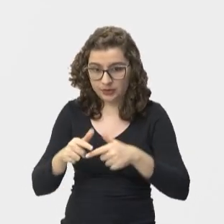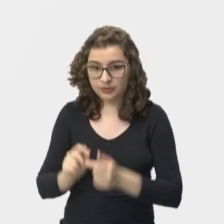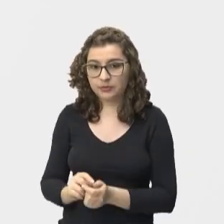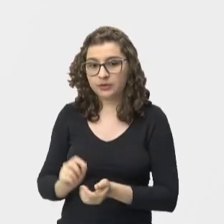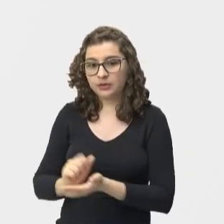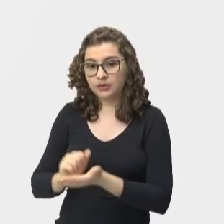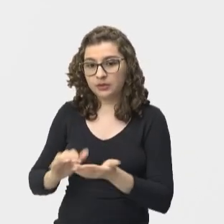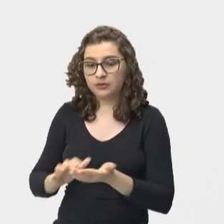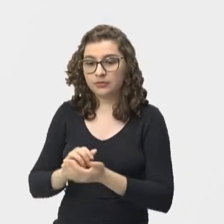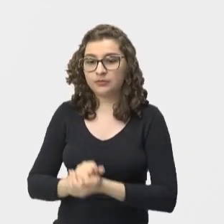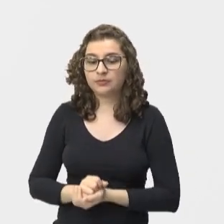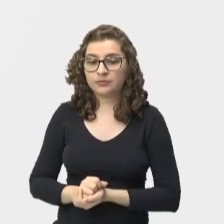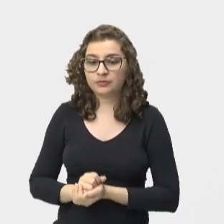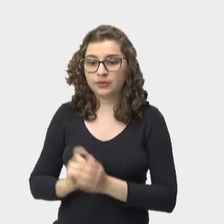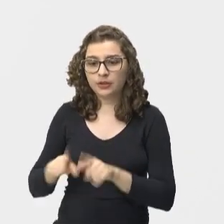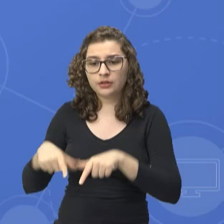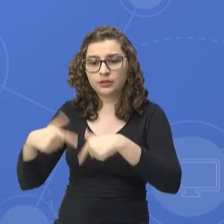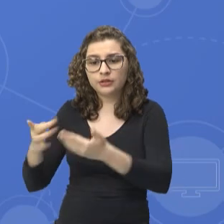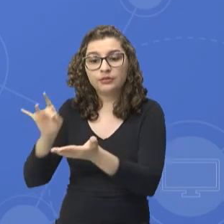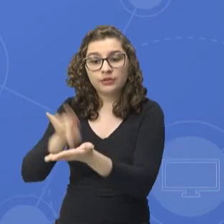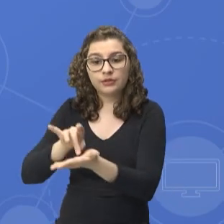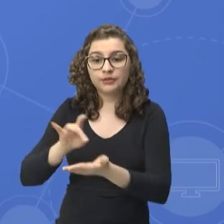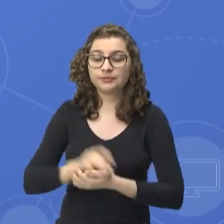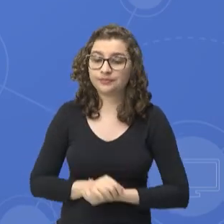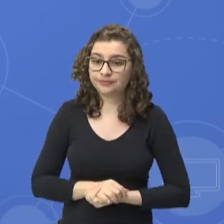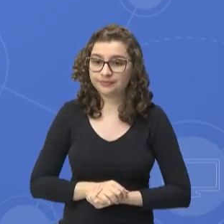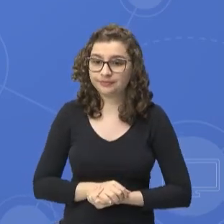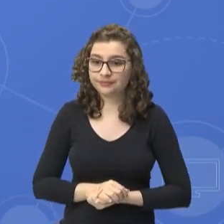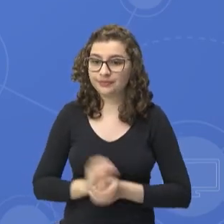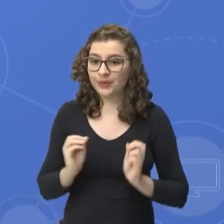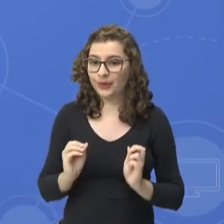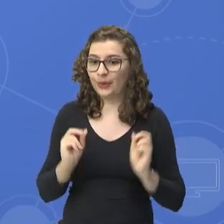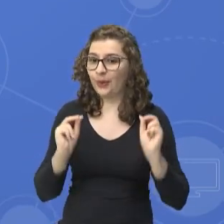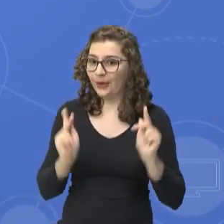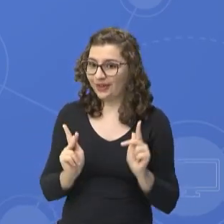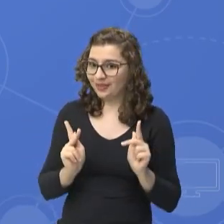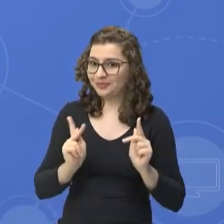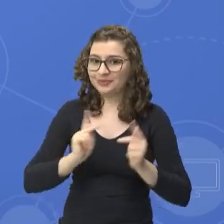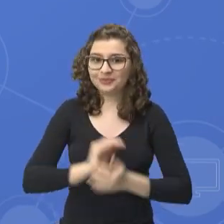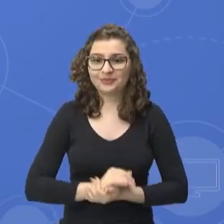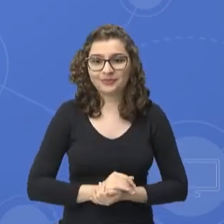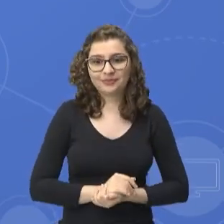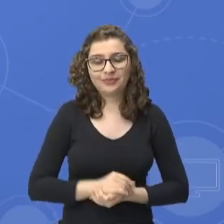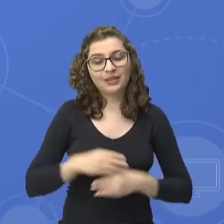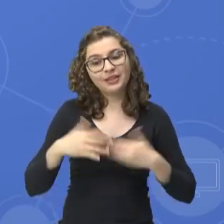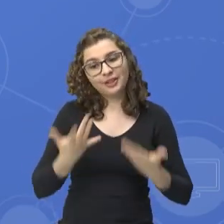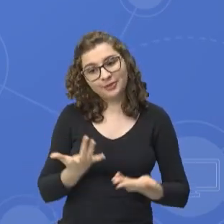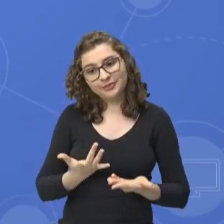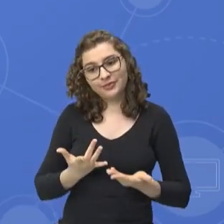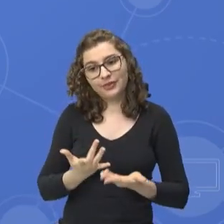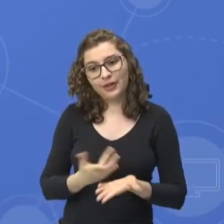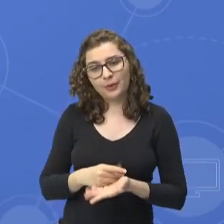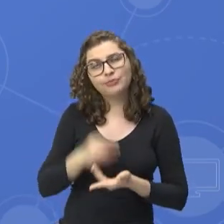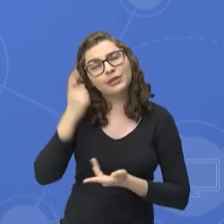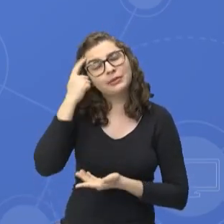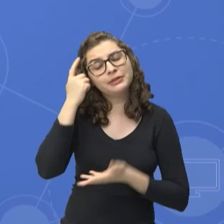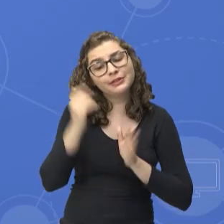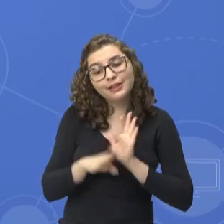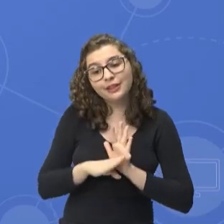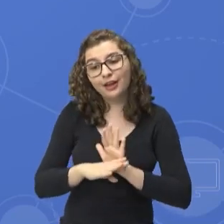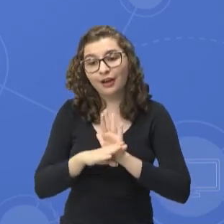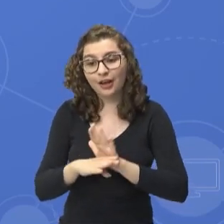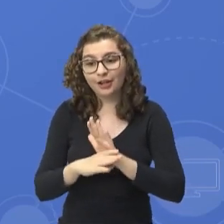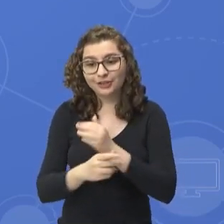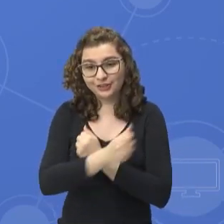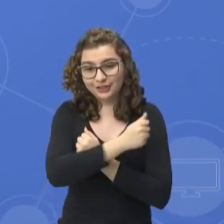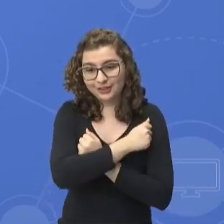ações e atividades. Correto? Muito bem. A gente espera ter contribuído, né, com